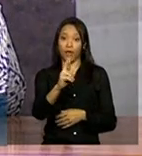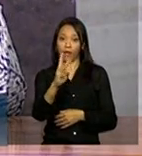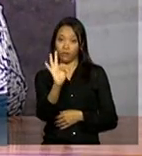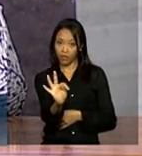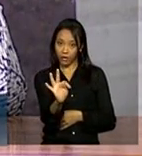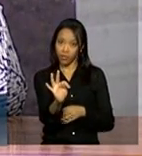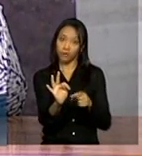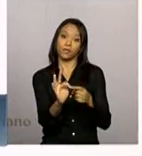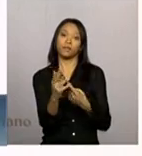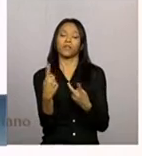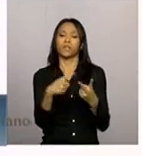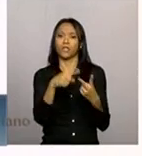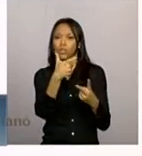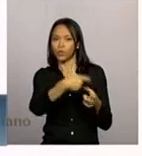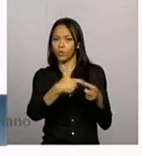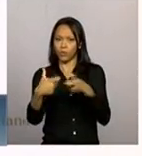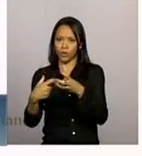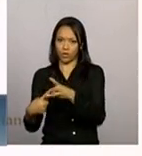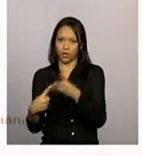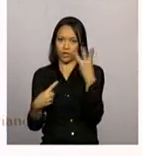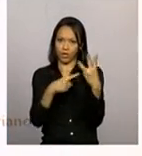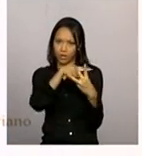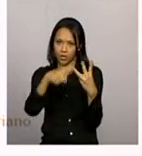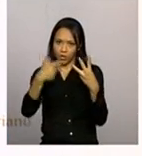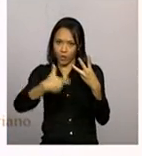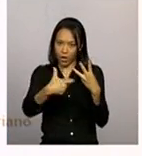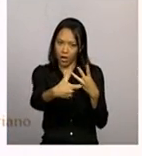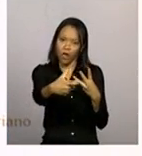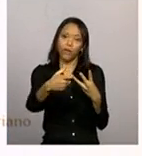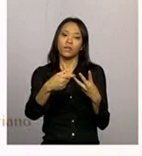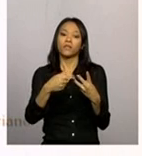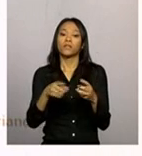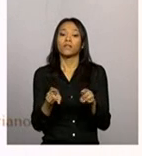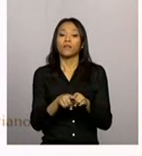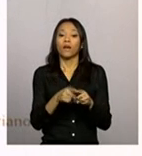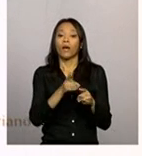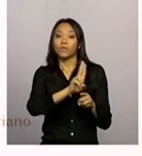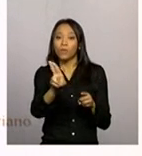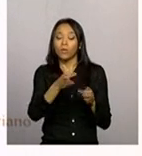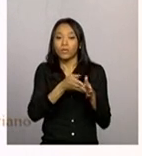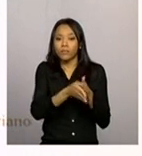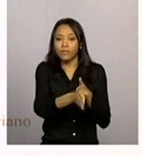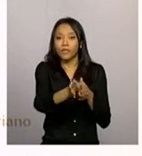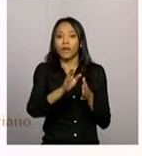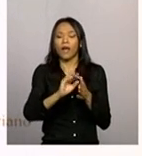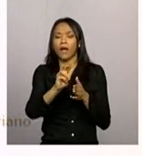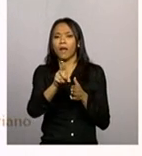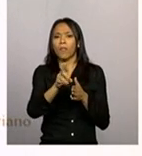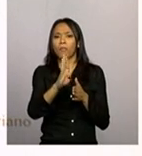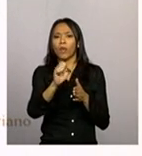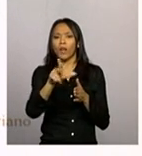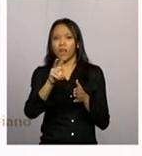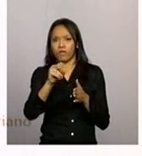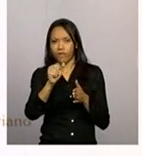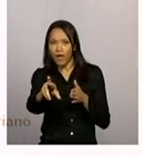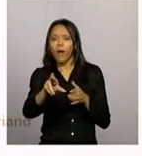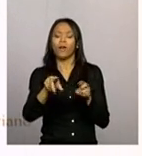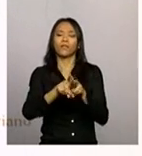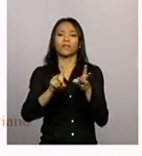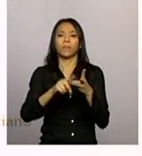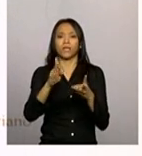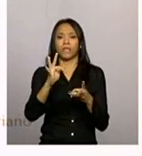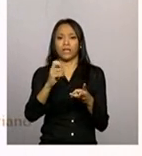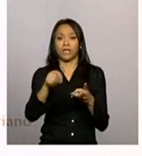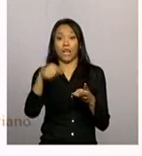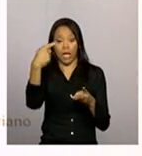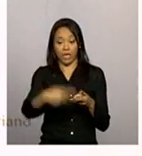central Antônio Carlos, Pedro I e Cristiano Machado, corredor Pedro II, a Via 210 e o Boulevard Arruda Tereza Cristina.